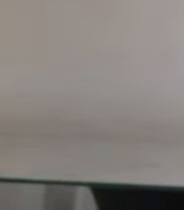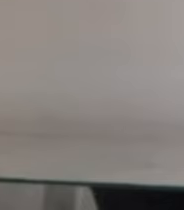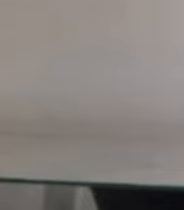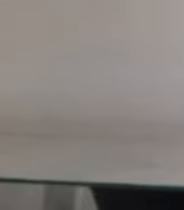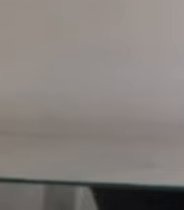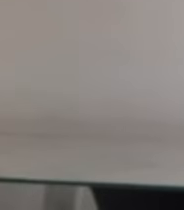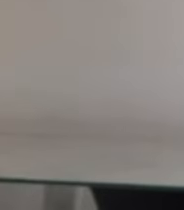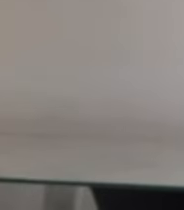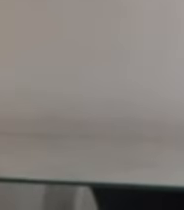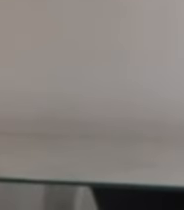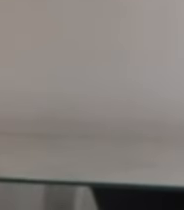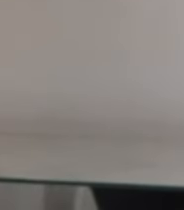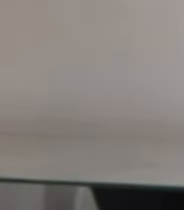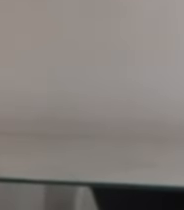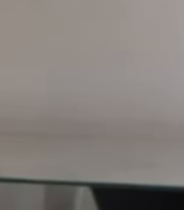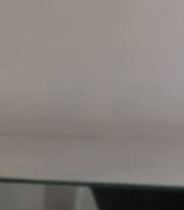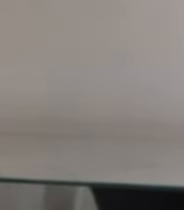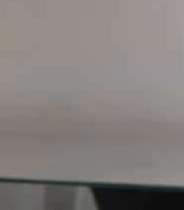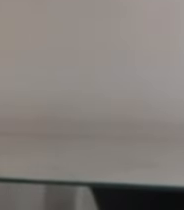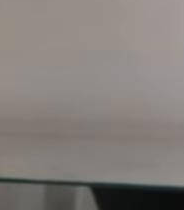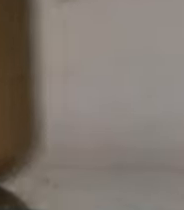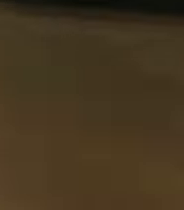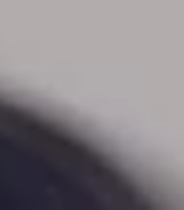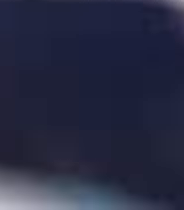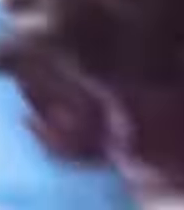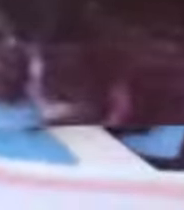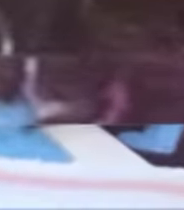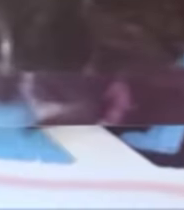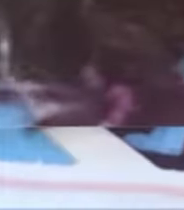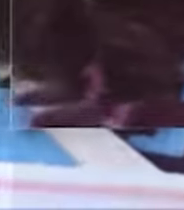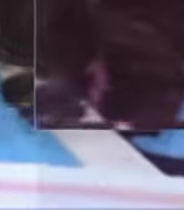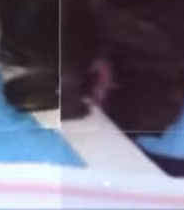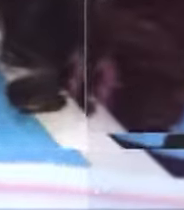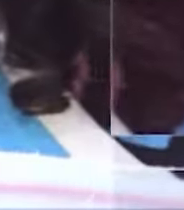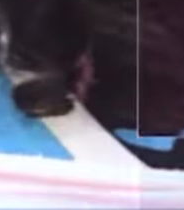frente, porque sem Cristo nós nada podemos fazer.